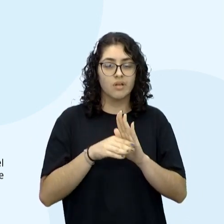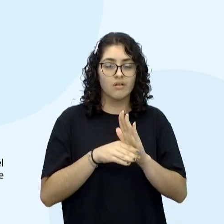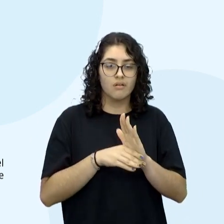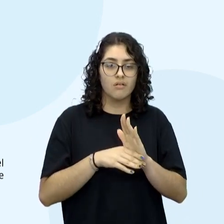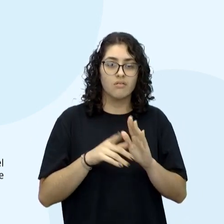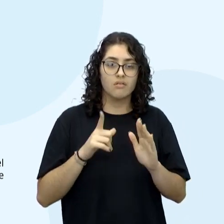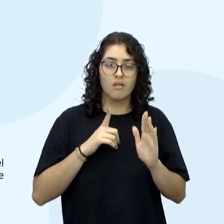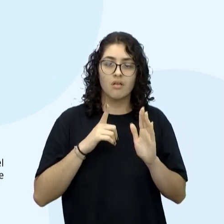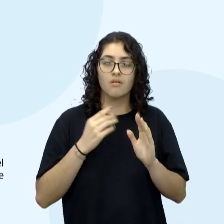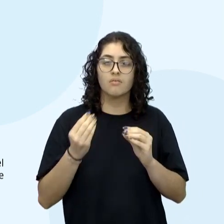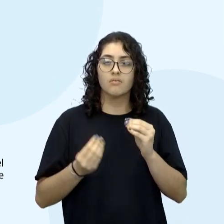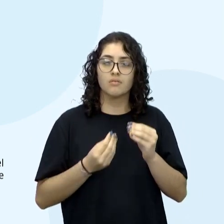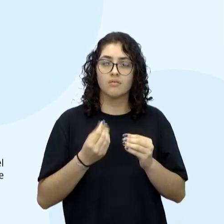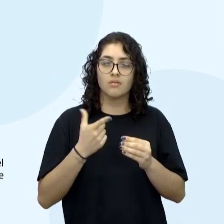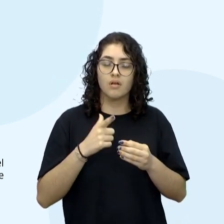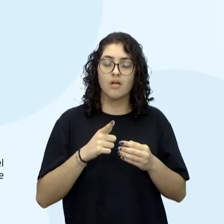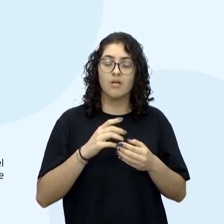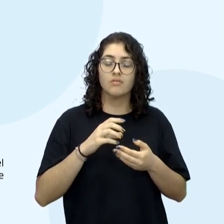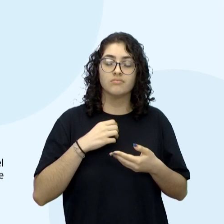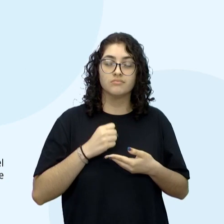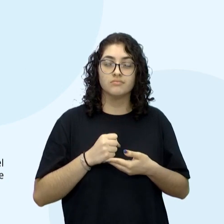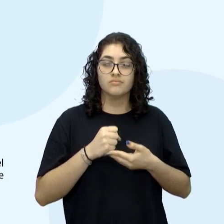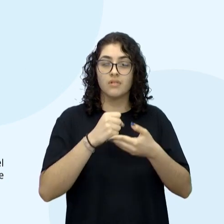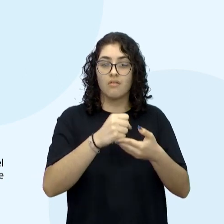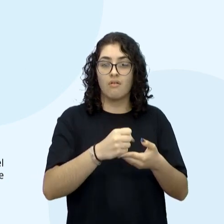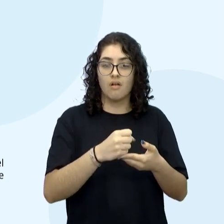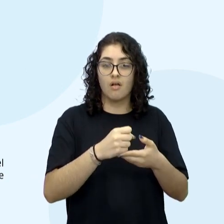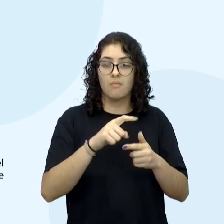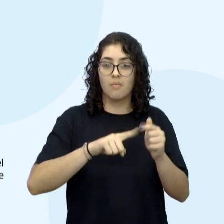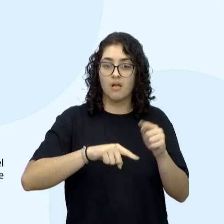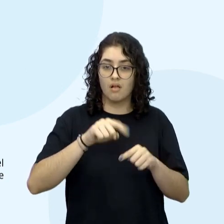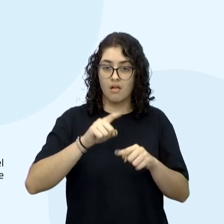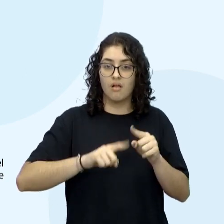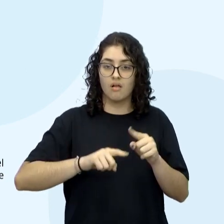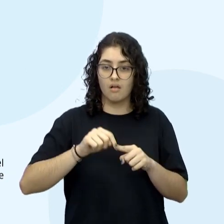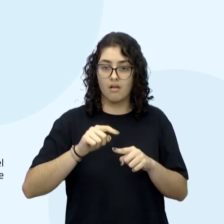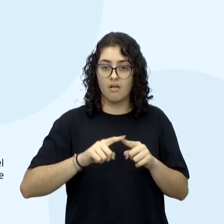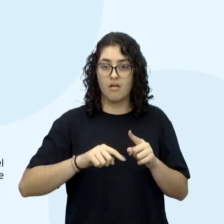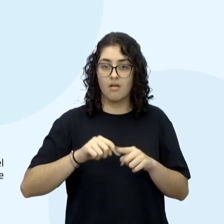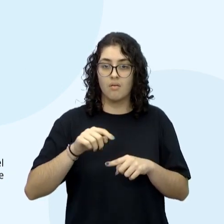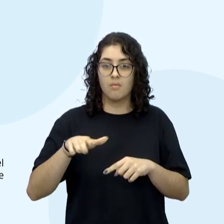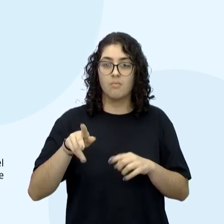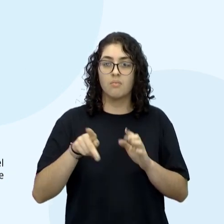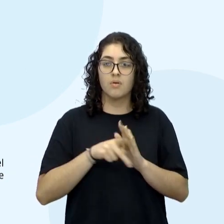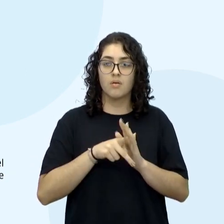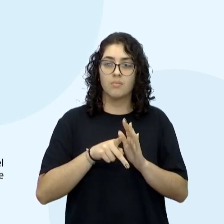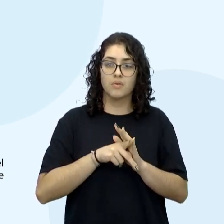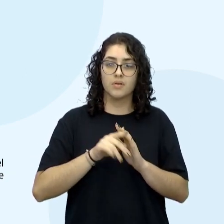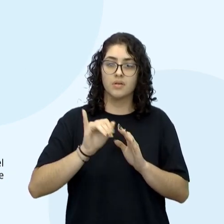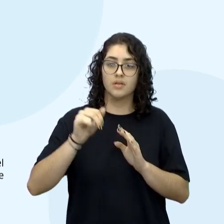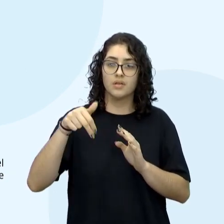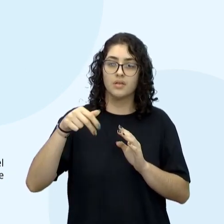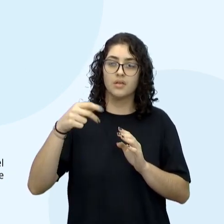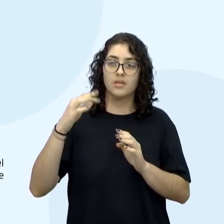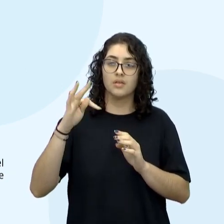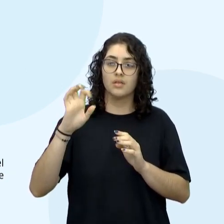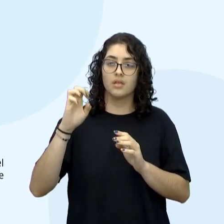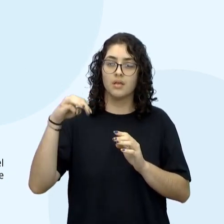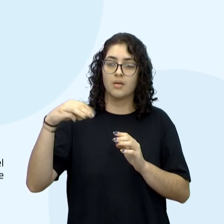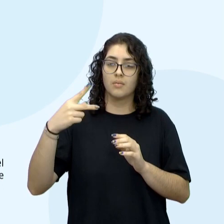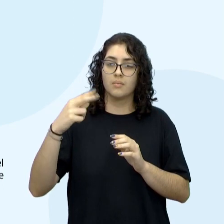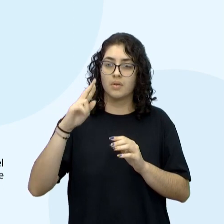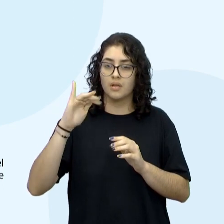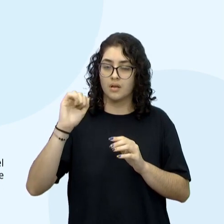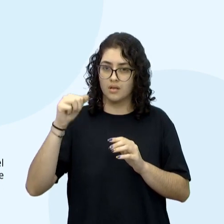retirada e o transporte ali do material produzido pelo intemperismo. E lembra que a gente já falou do